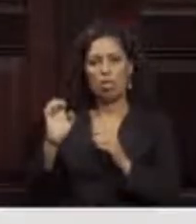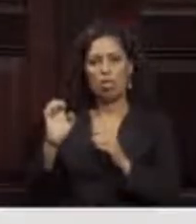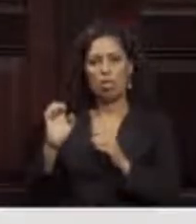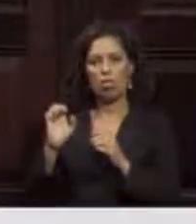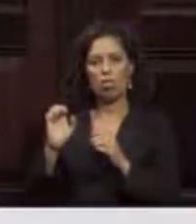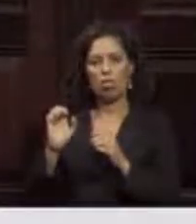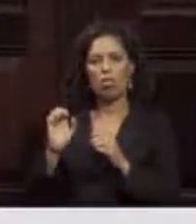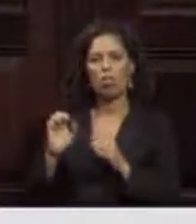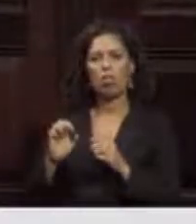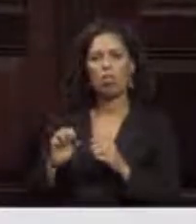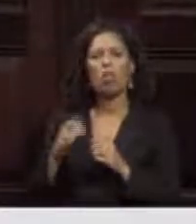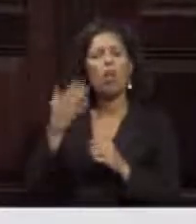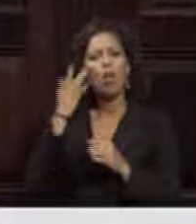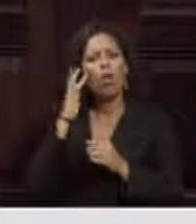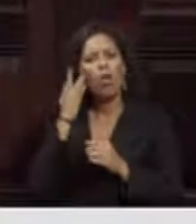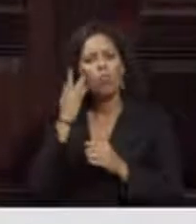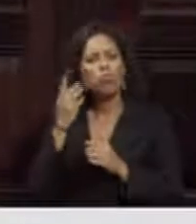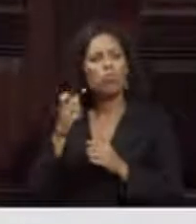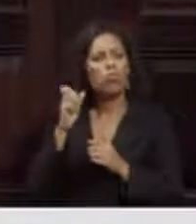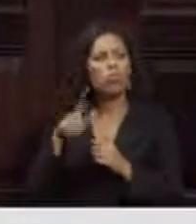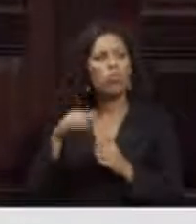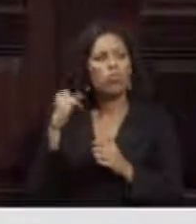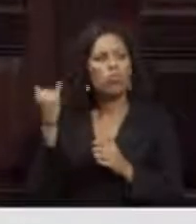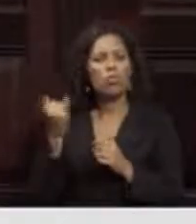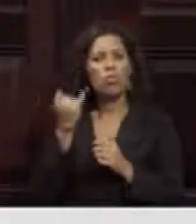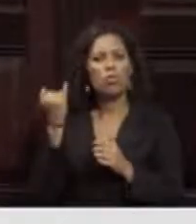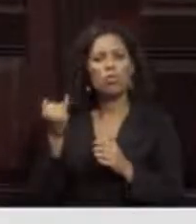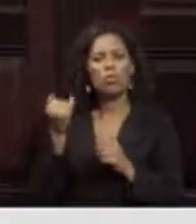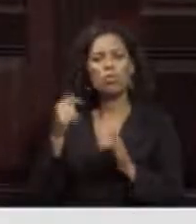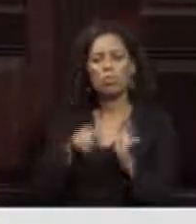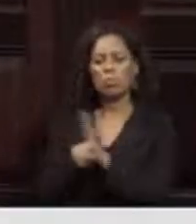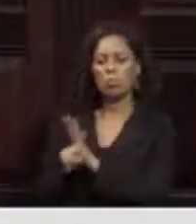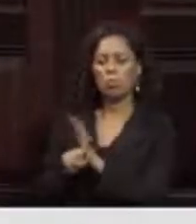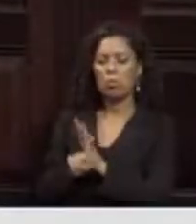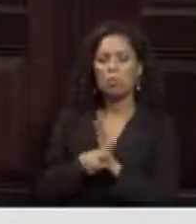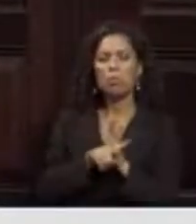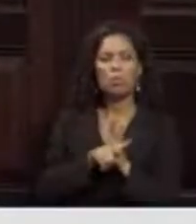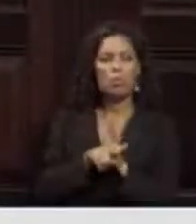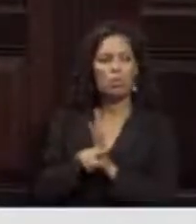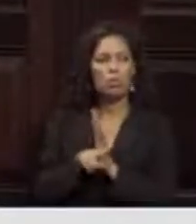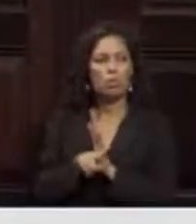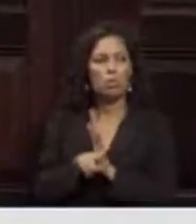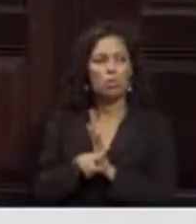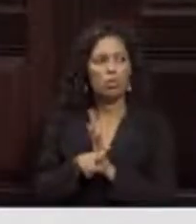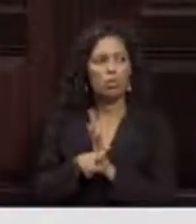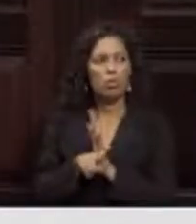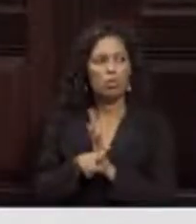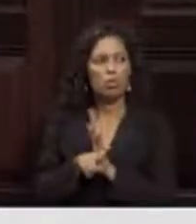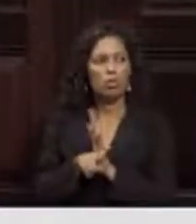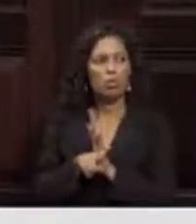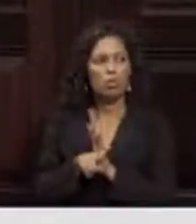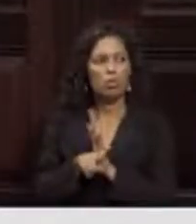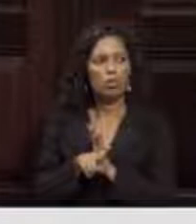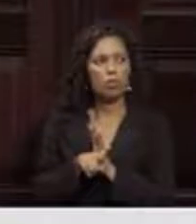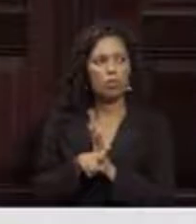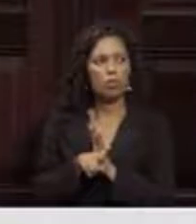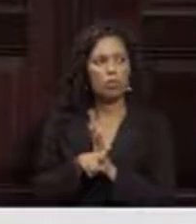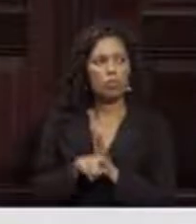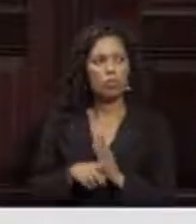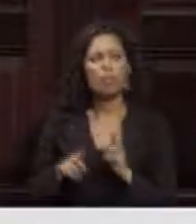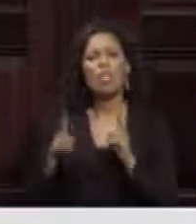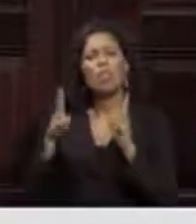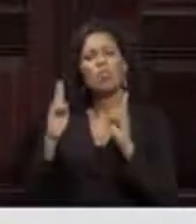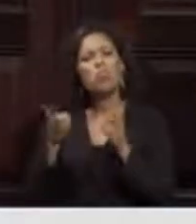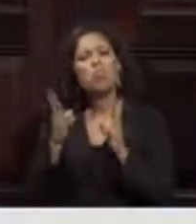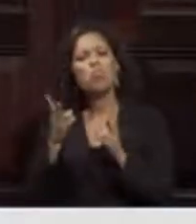de barra, tem sim interseção. Eu venho do movimento sindical da área de telecomunicações e eu sempre falei